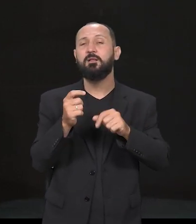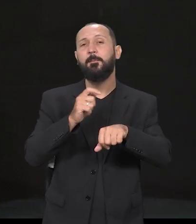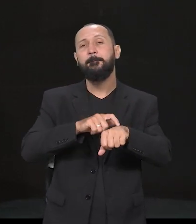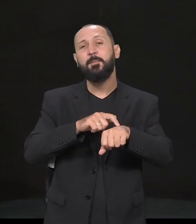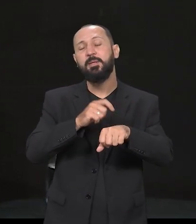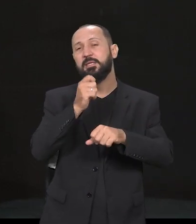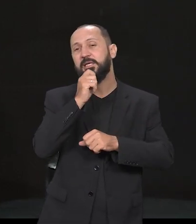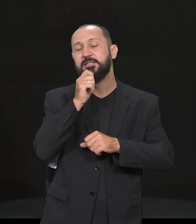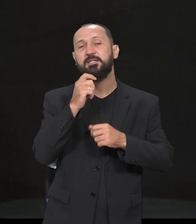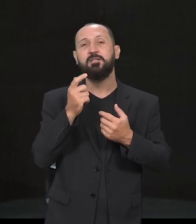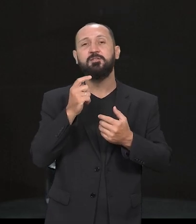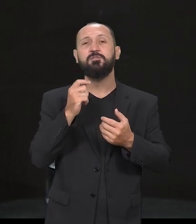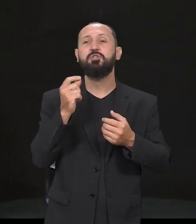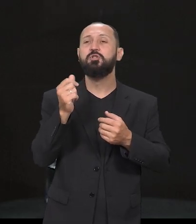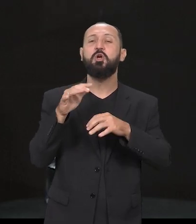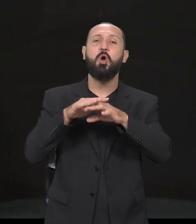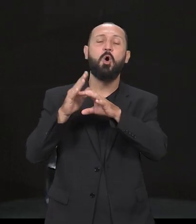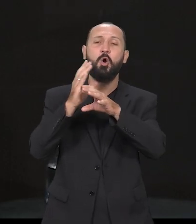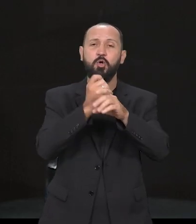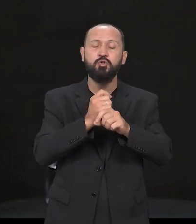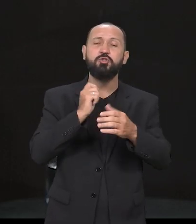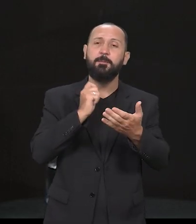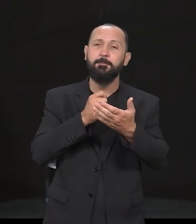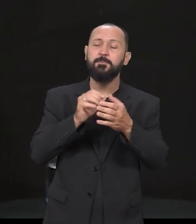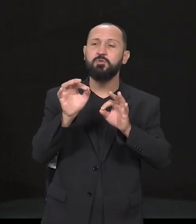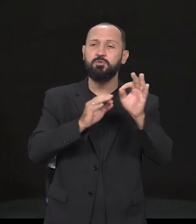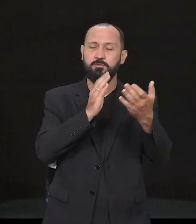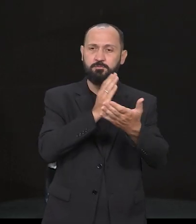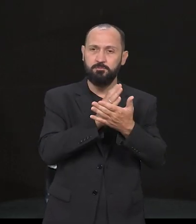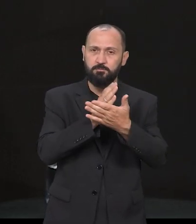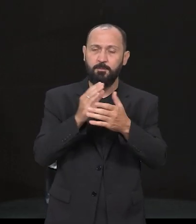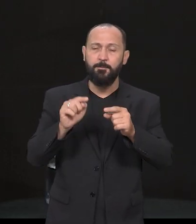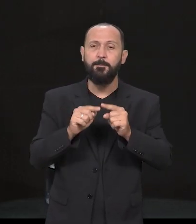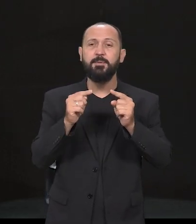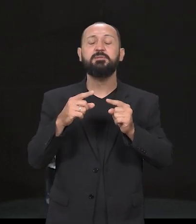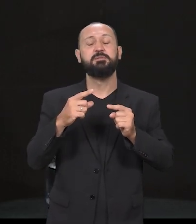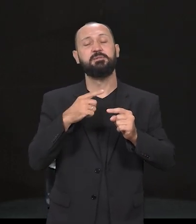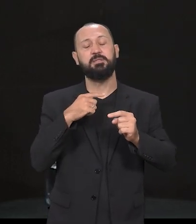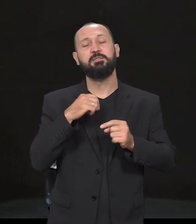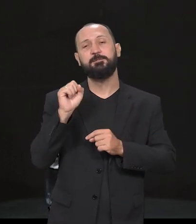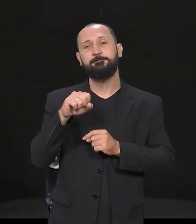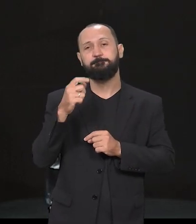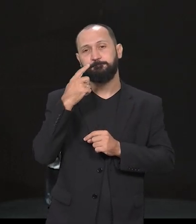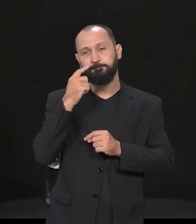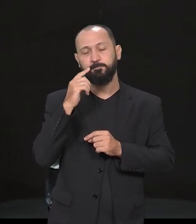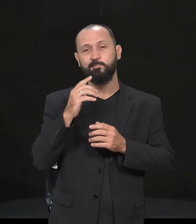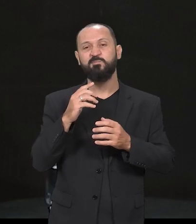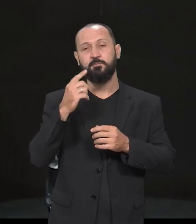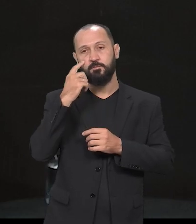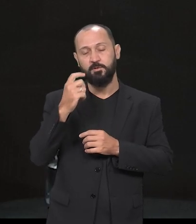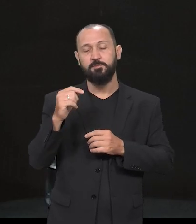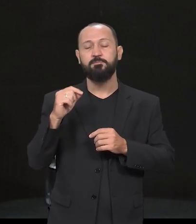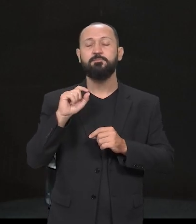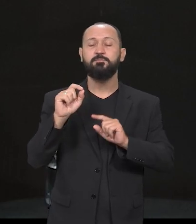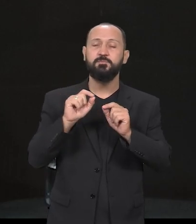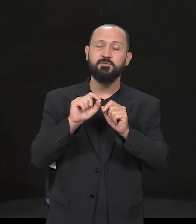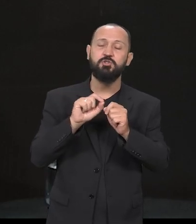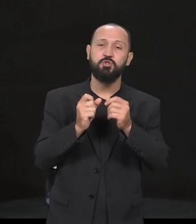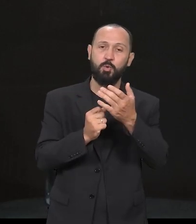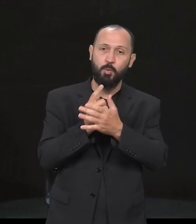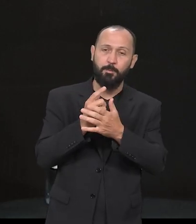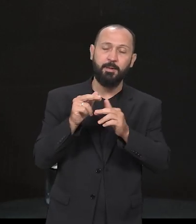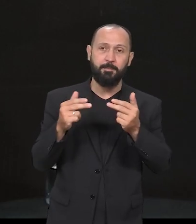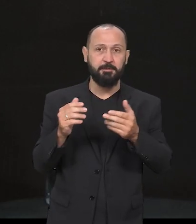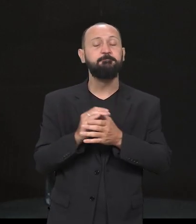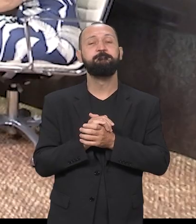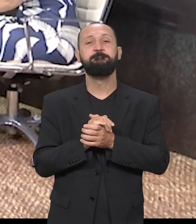na fase ainda de orçamento, de planejamento, mas a gente tem esses intuitos de